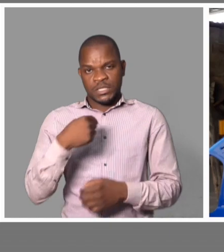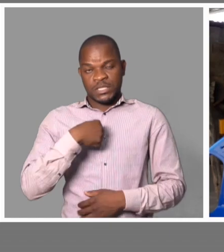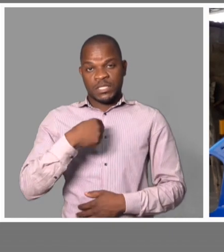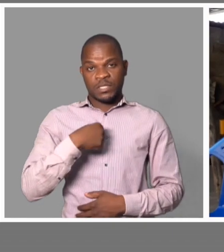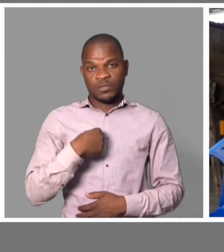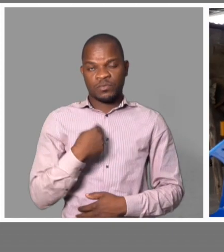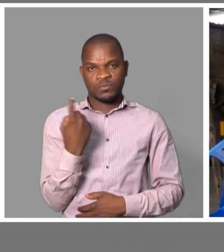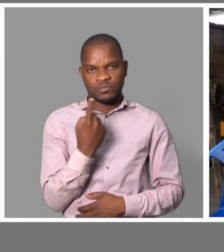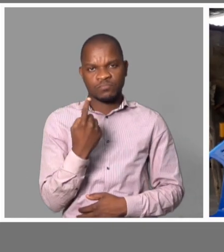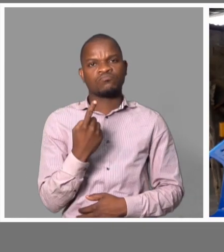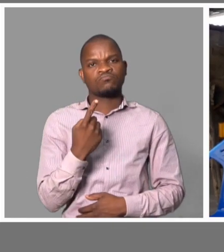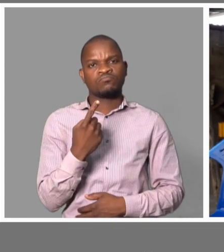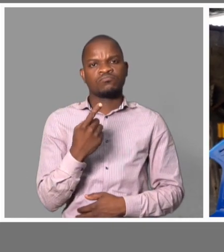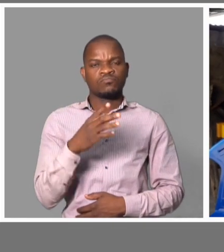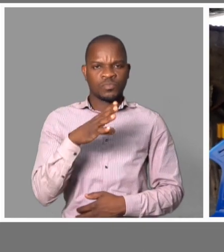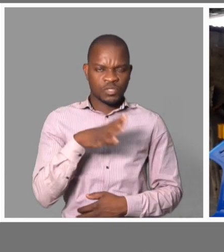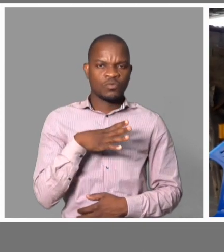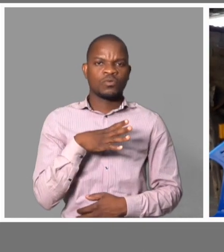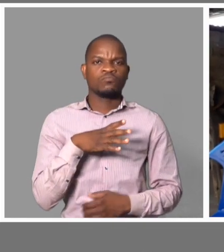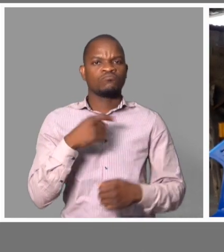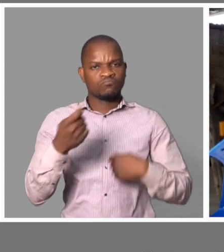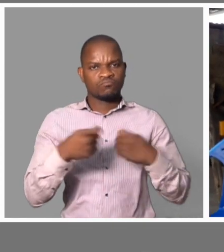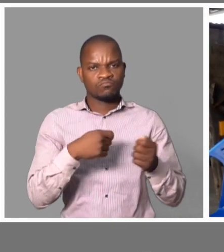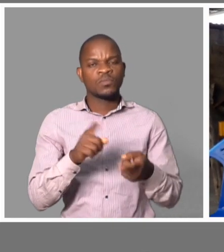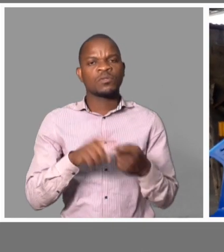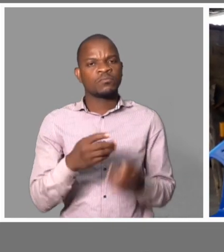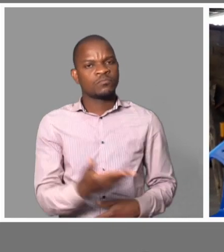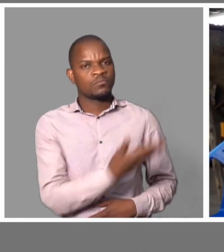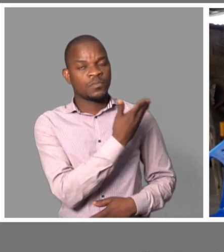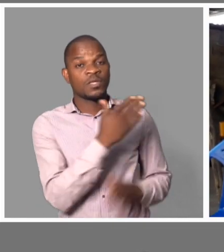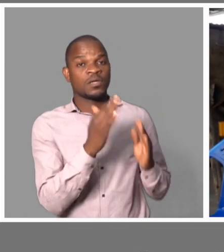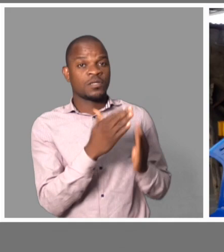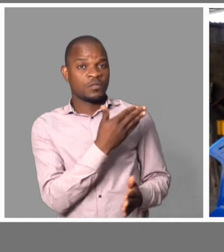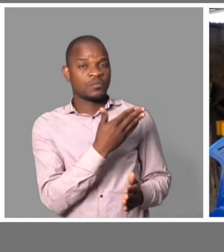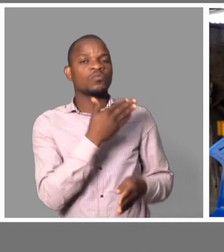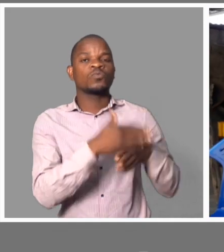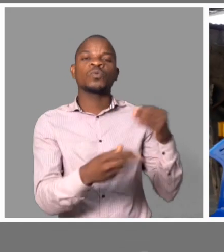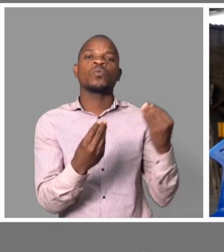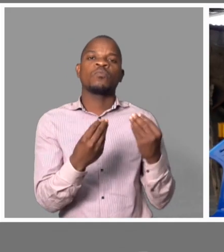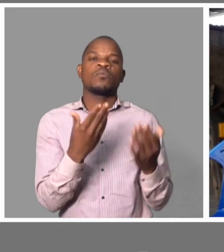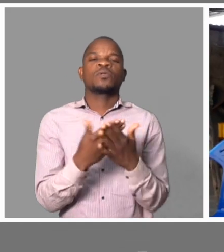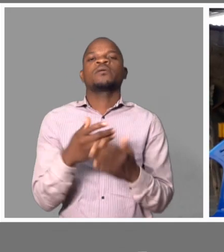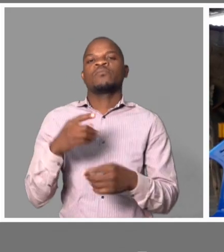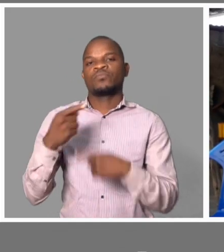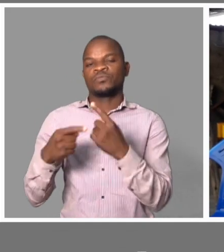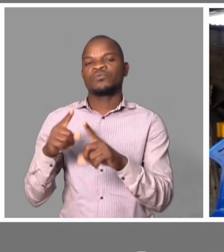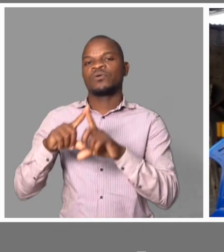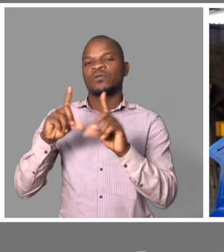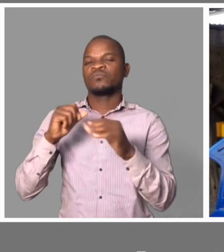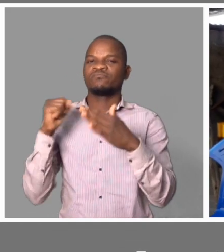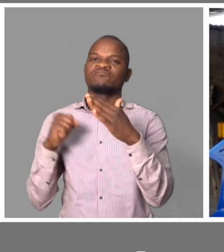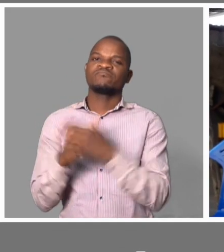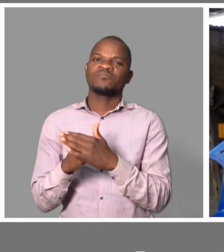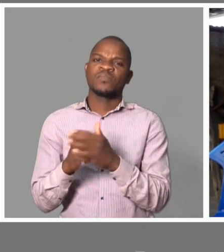Mas eu, estou aqui falando, essa casa aqui, é graças a esse projeto da ação